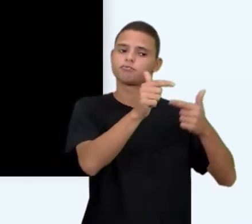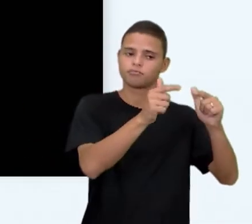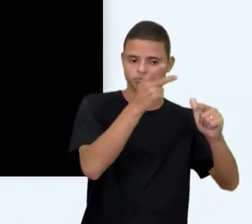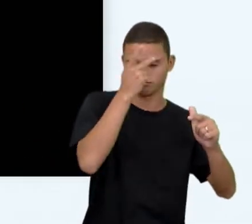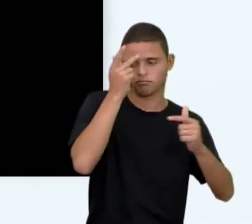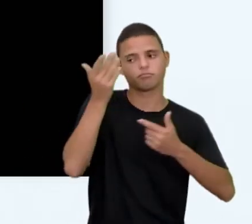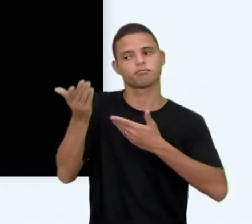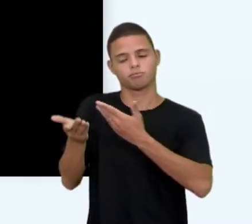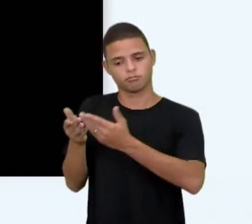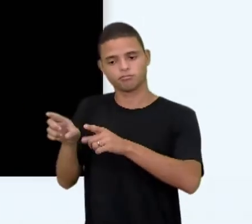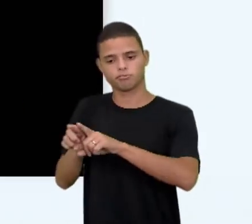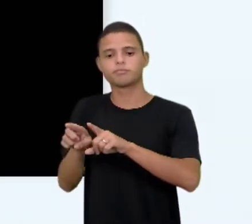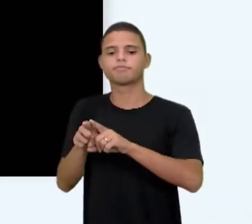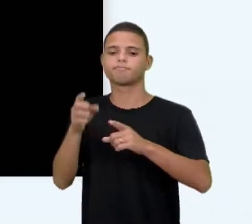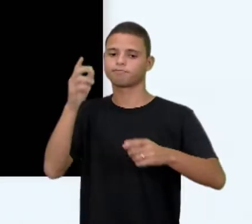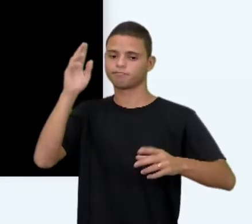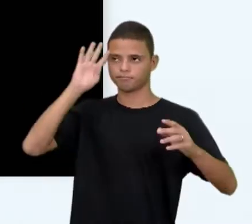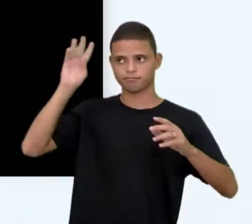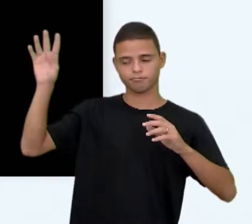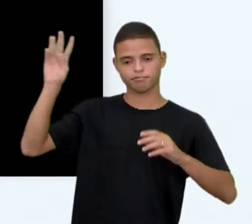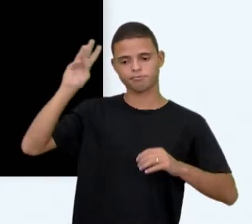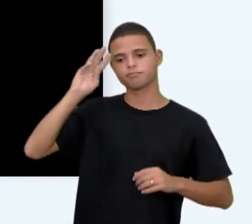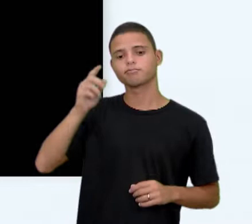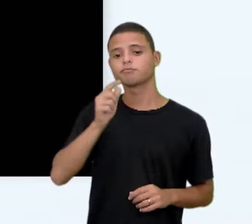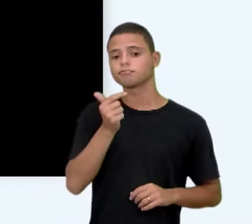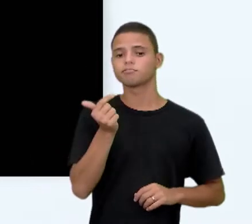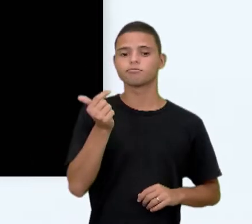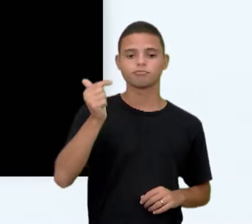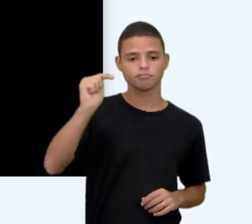estão. Neste outro exemplo, vemos um